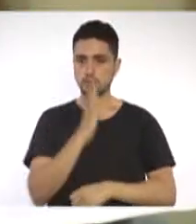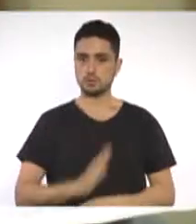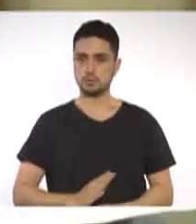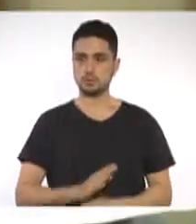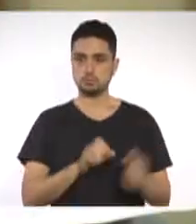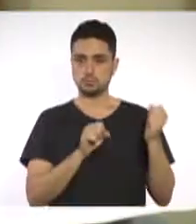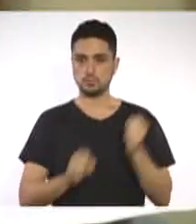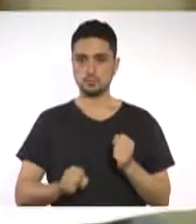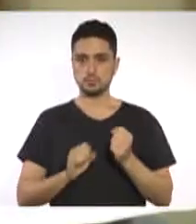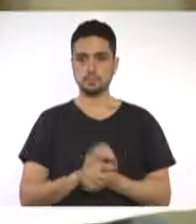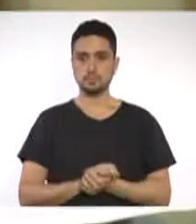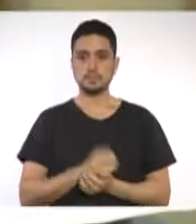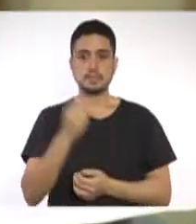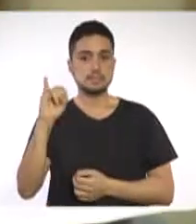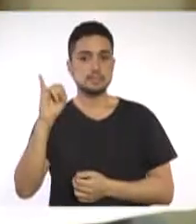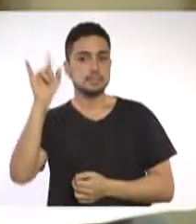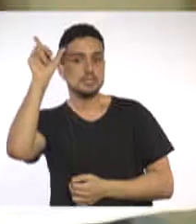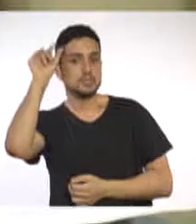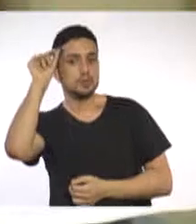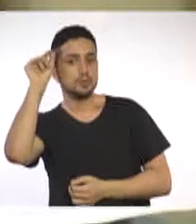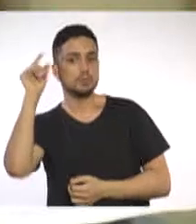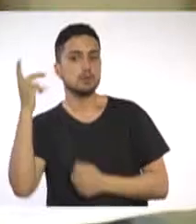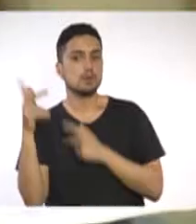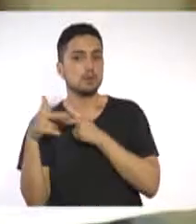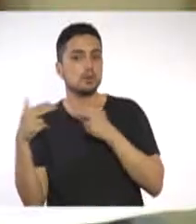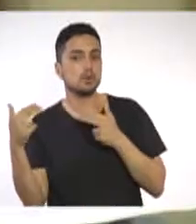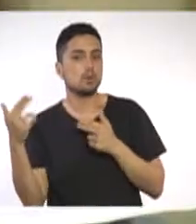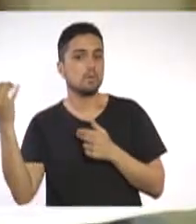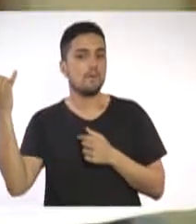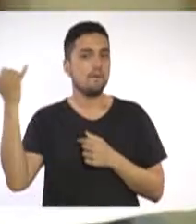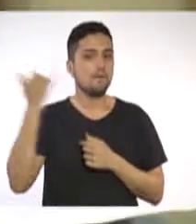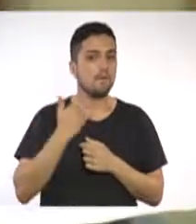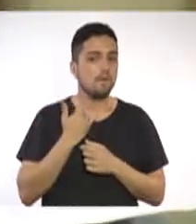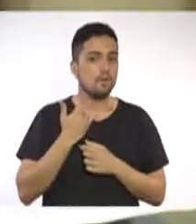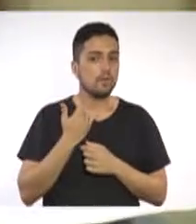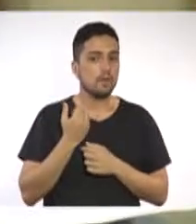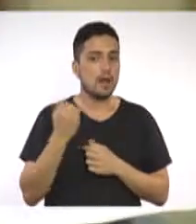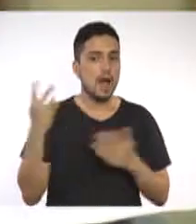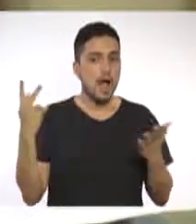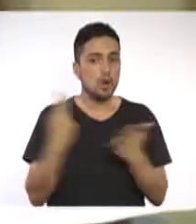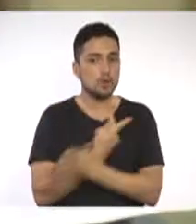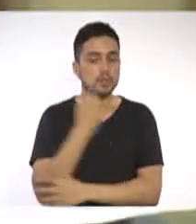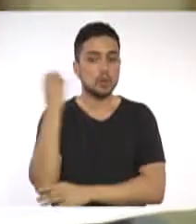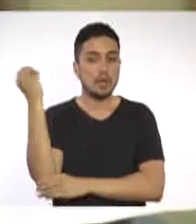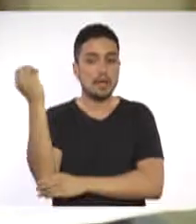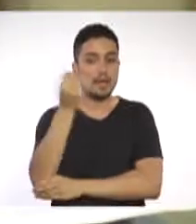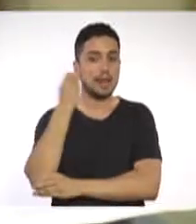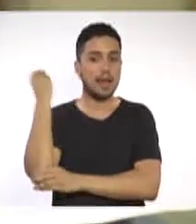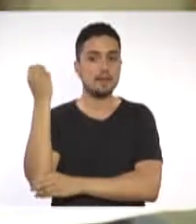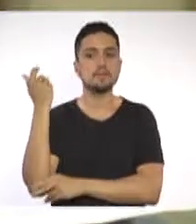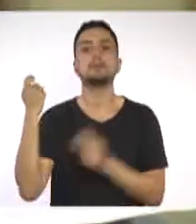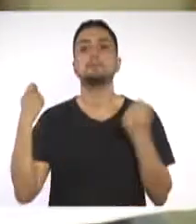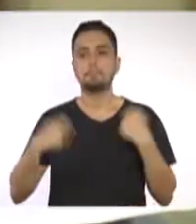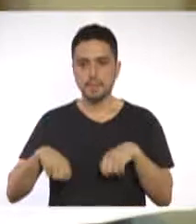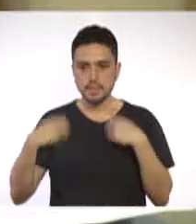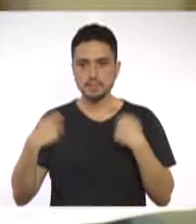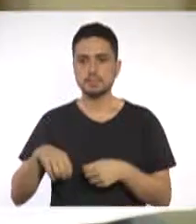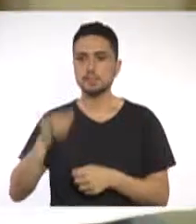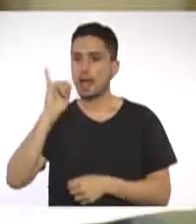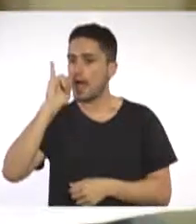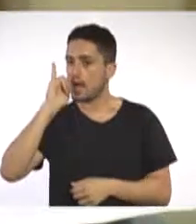souber, tiver indício de irregularidades graves, denunciar ao